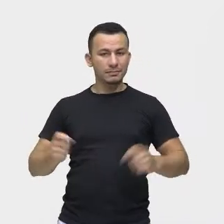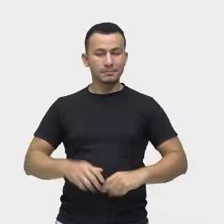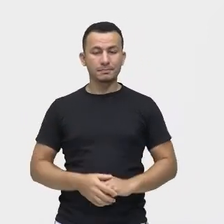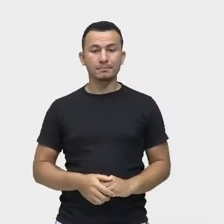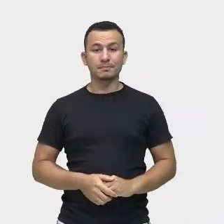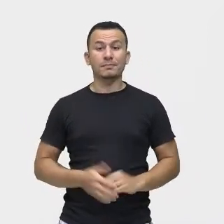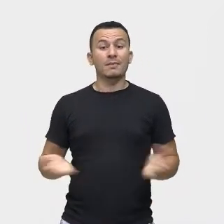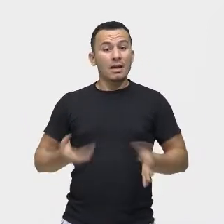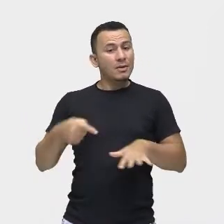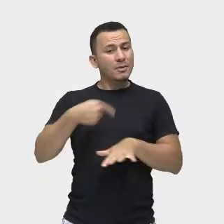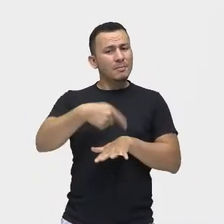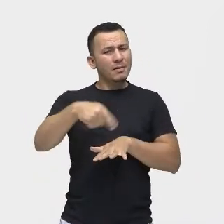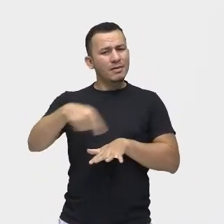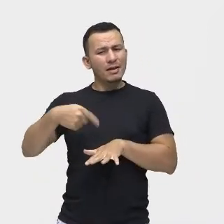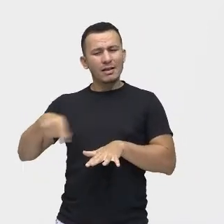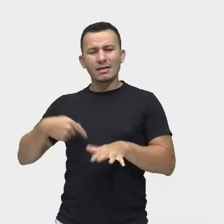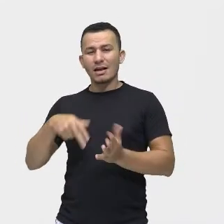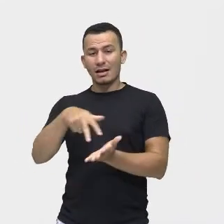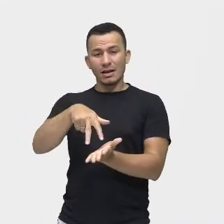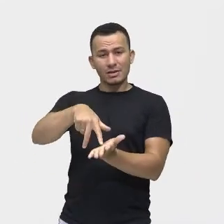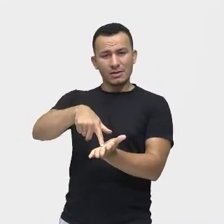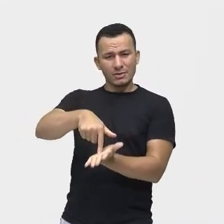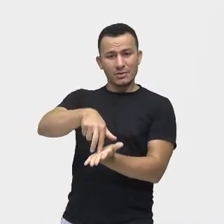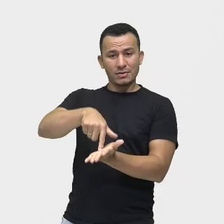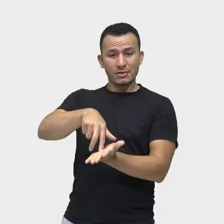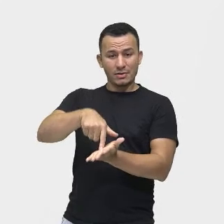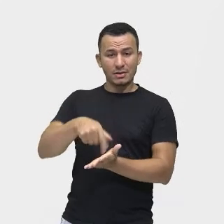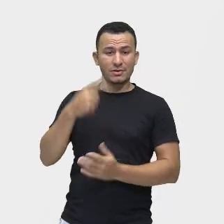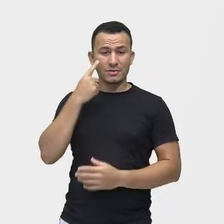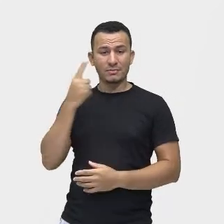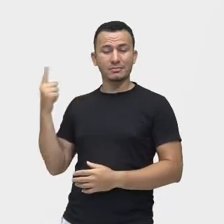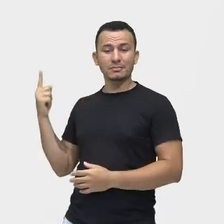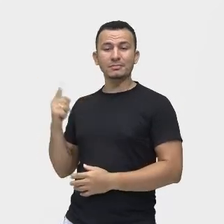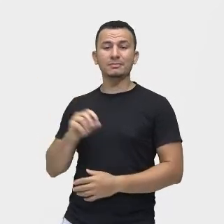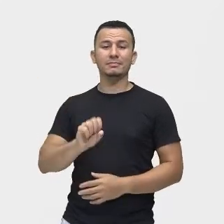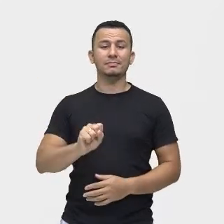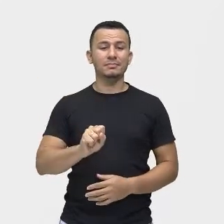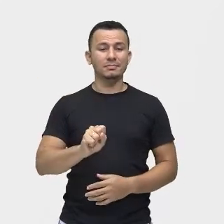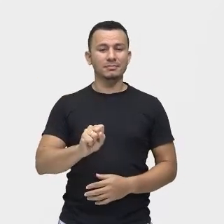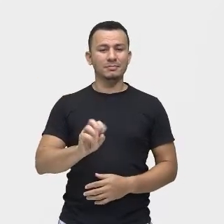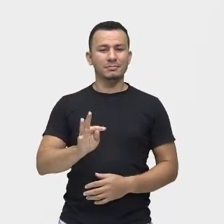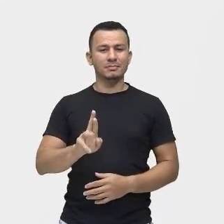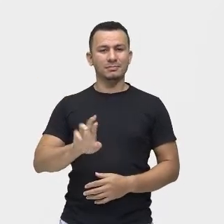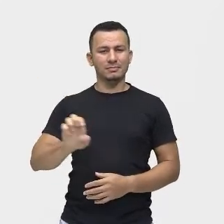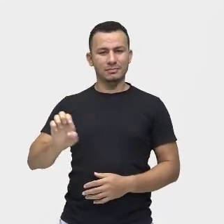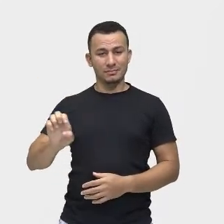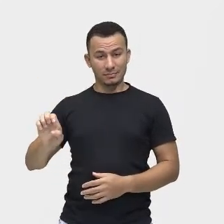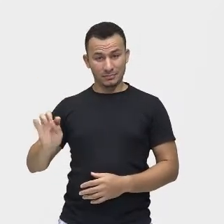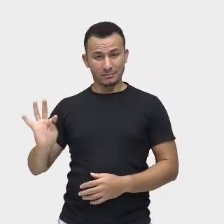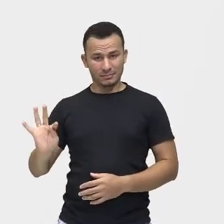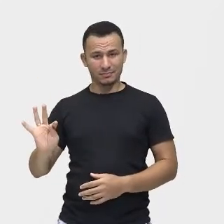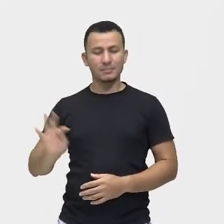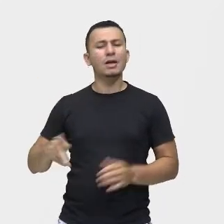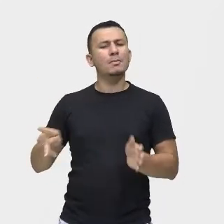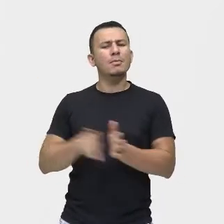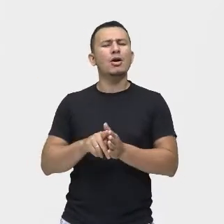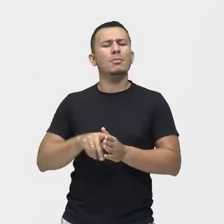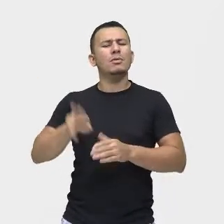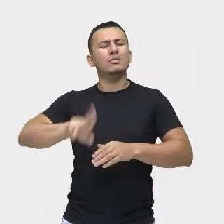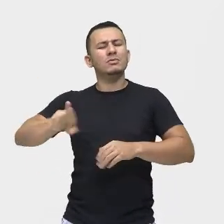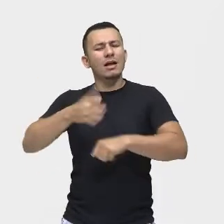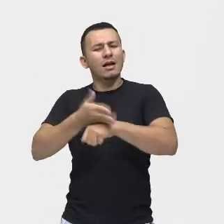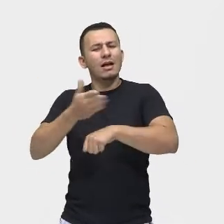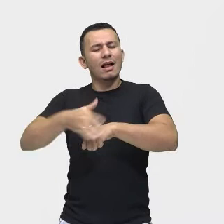ver as modalidades do skate, começando com a modalidade street. Então é um tipo de skate de rua, onde